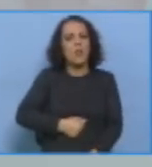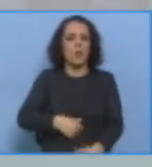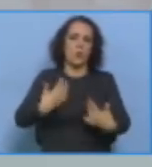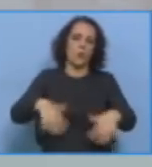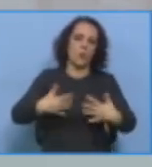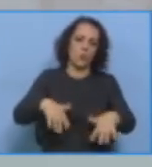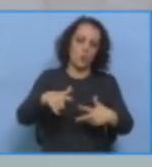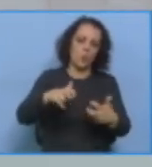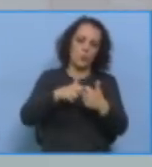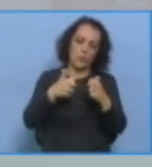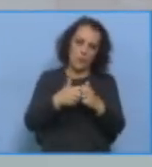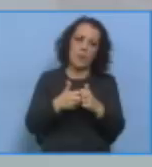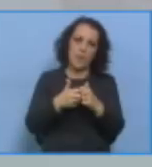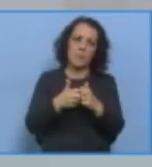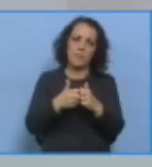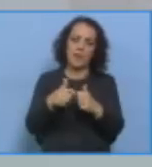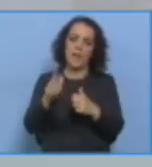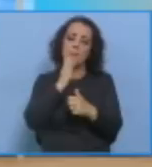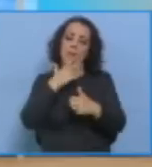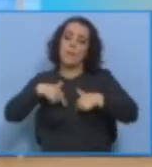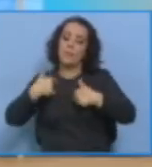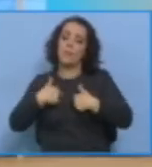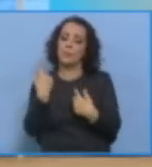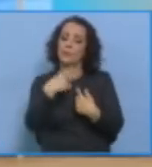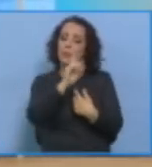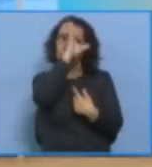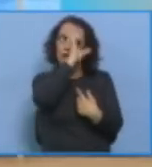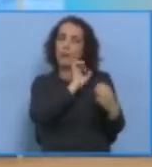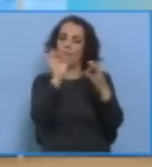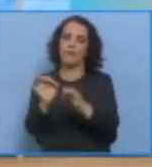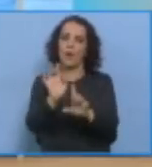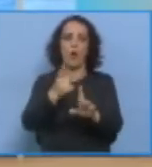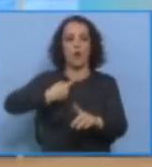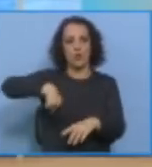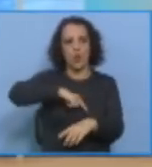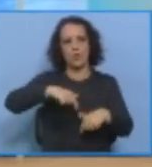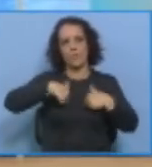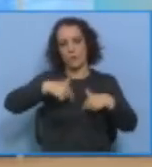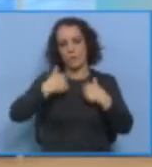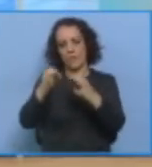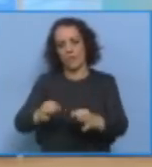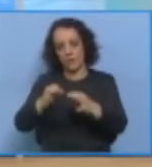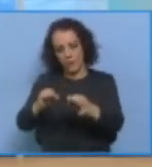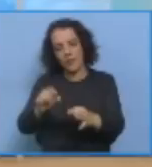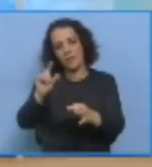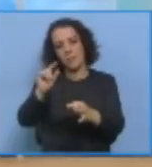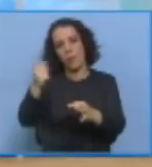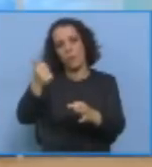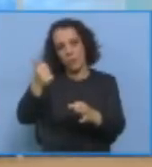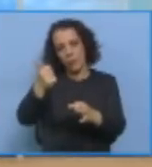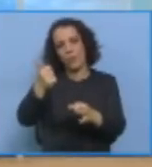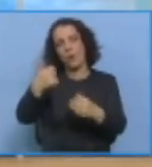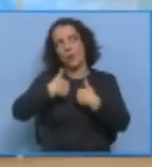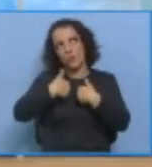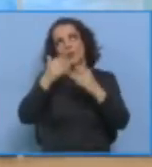deles sozinhos. Ou seja, não dependem do Estado. Cuidamos deles nós sozinhos e contamos com a boa ajuda de Nosso